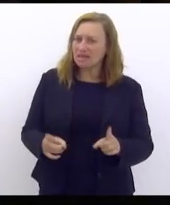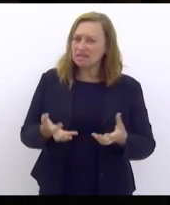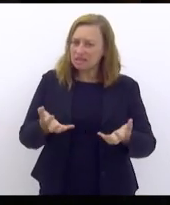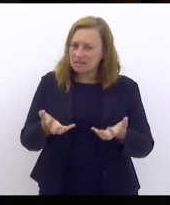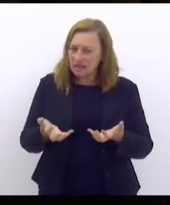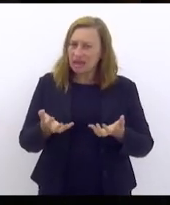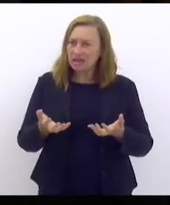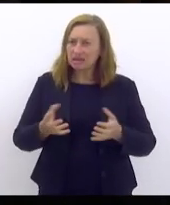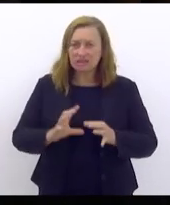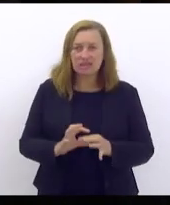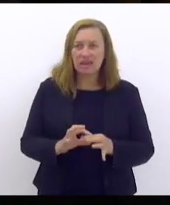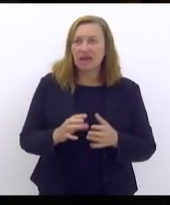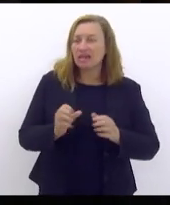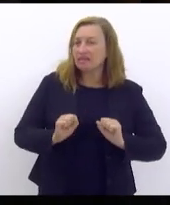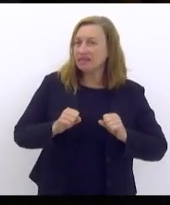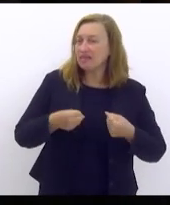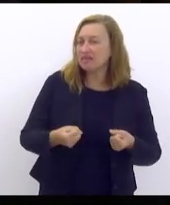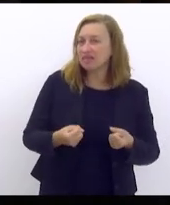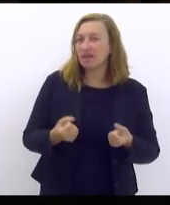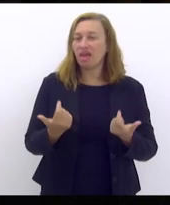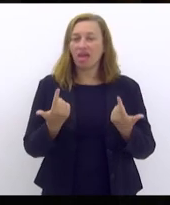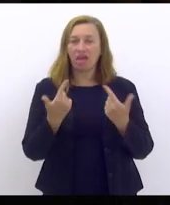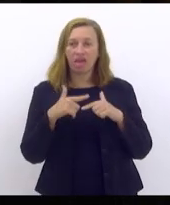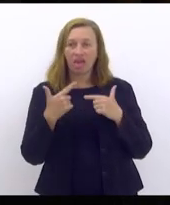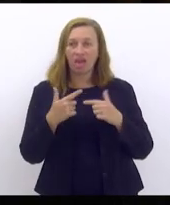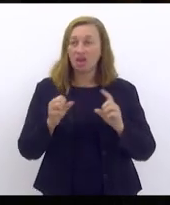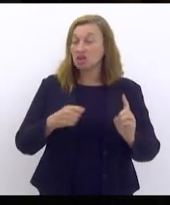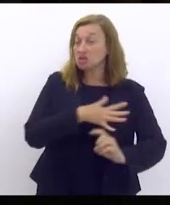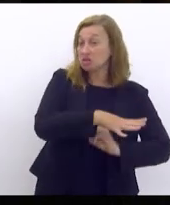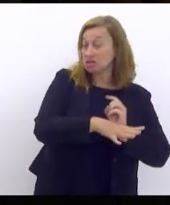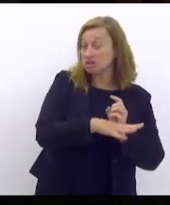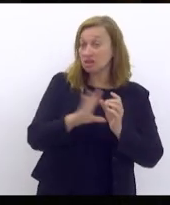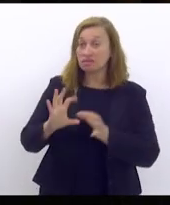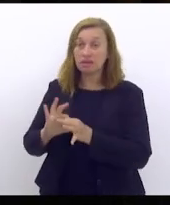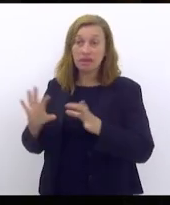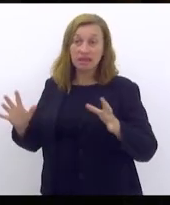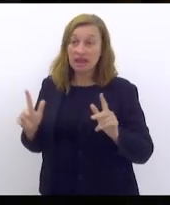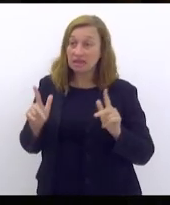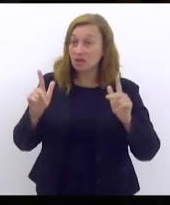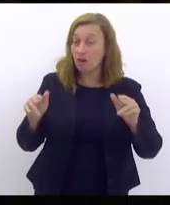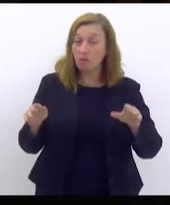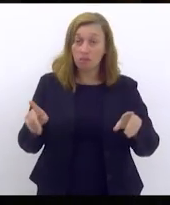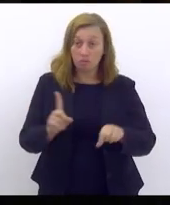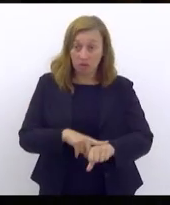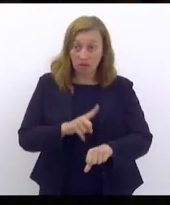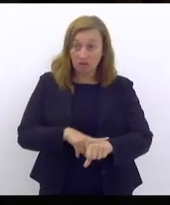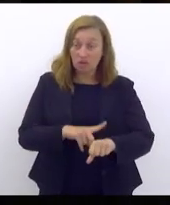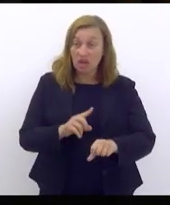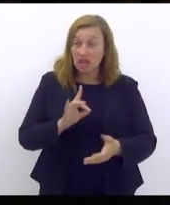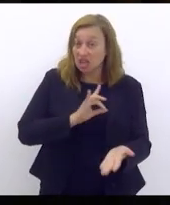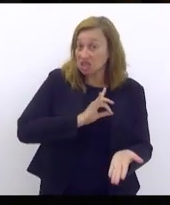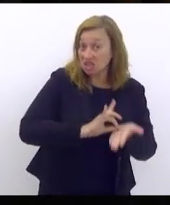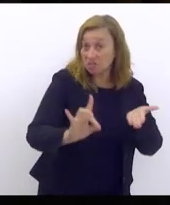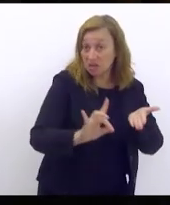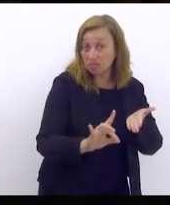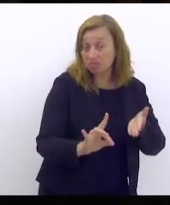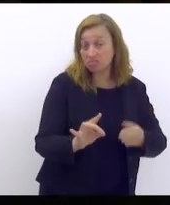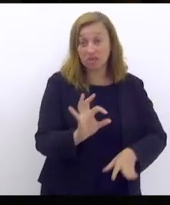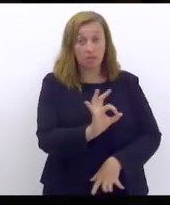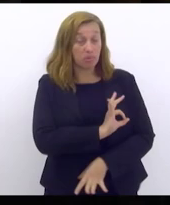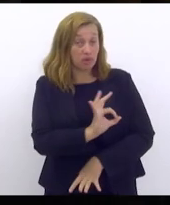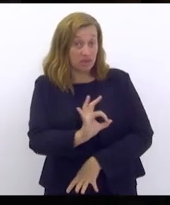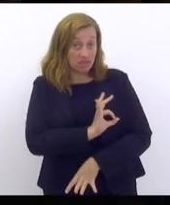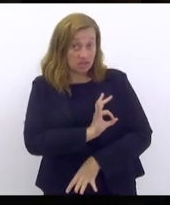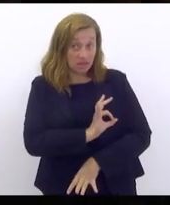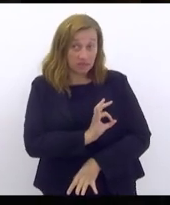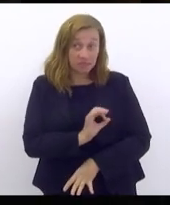defender essa aberração, socialismo e liberdade ao mesmo tempo. Eles são inimigos da polícia. Constituem